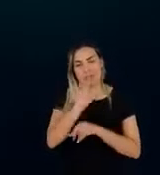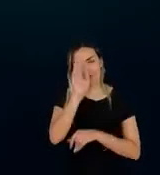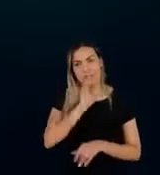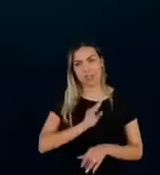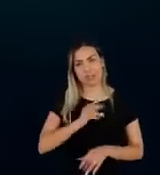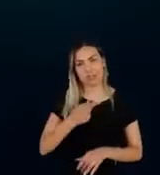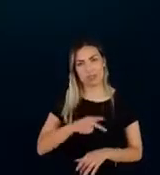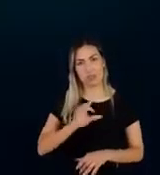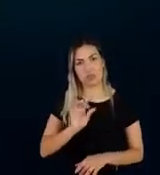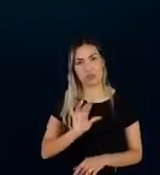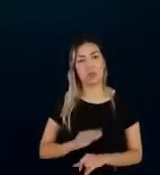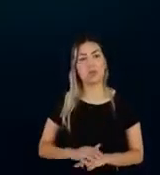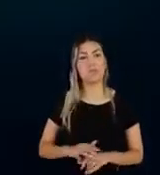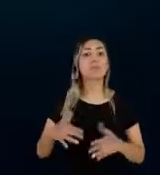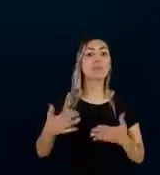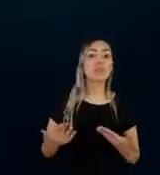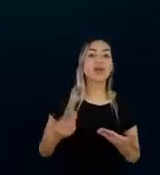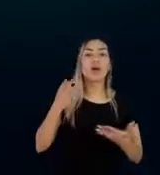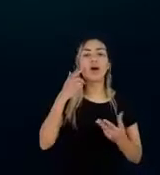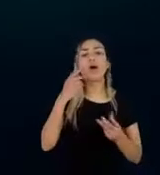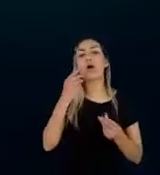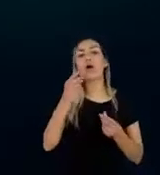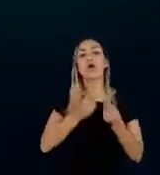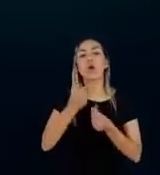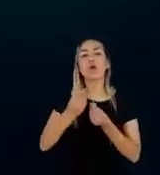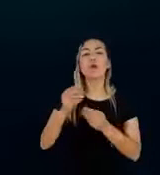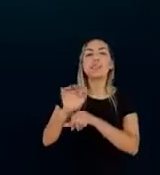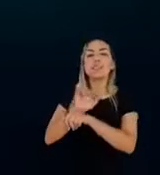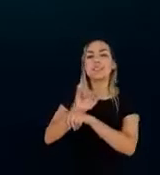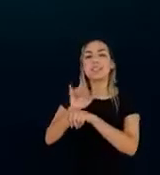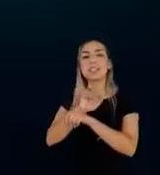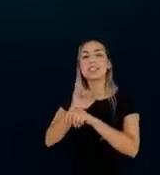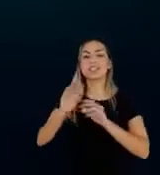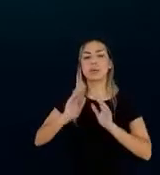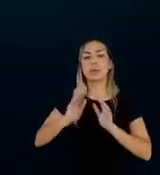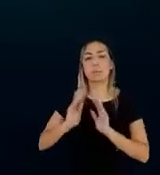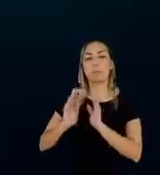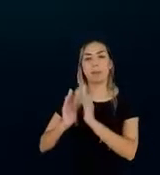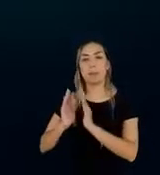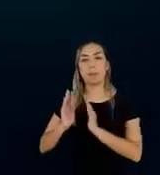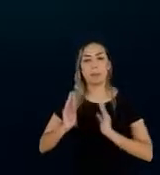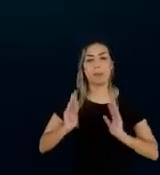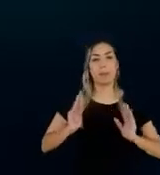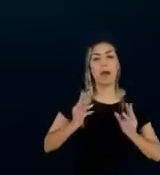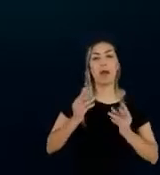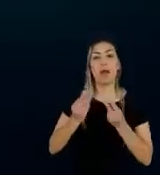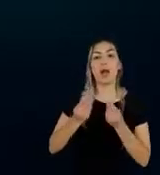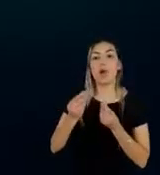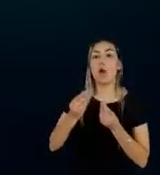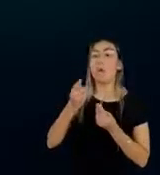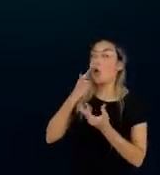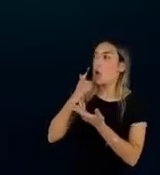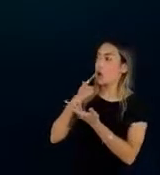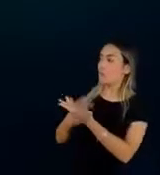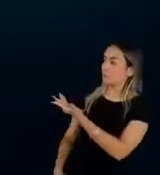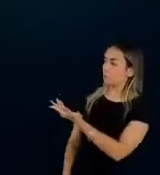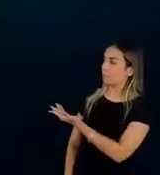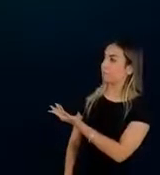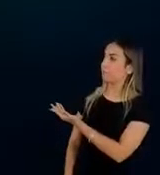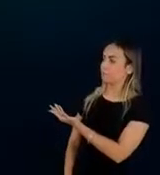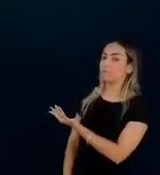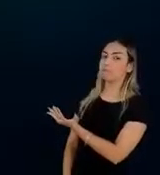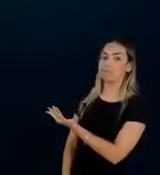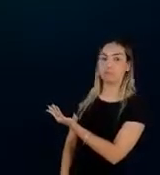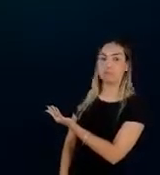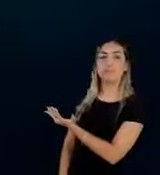a estrutura, então, desse novo programa, ela é muito baseada, ela foi concebida, né, na